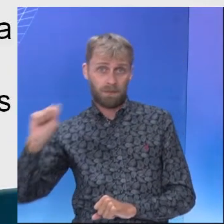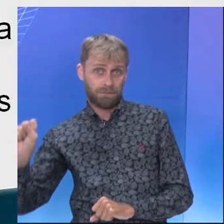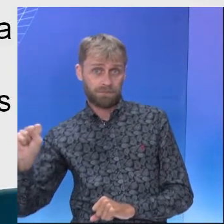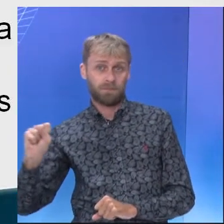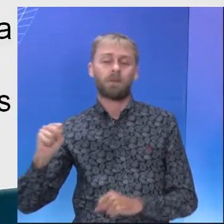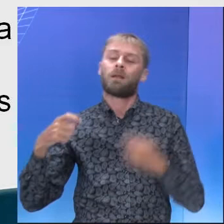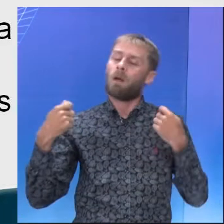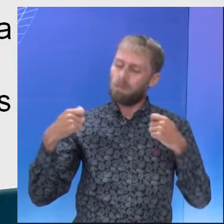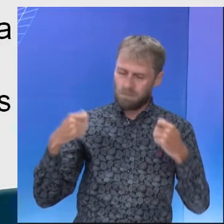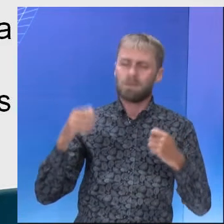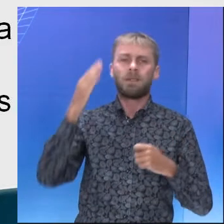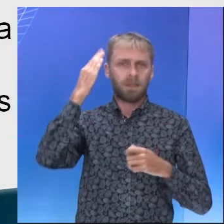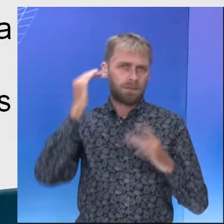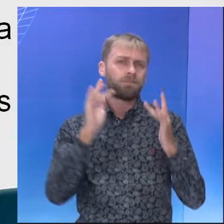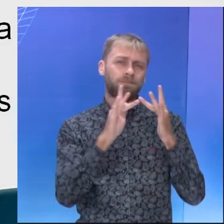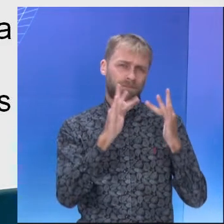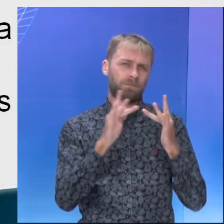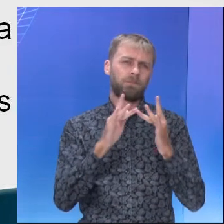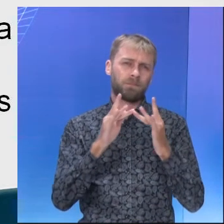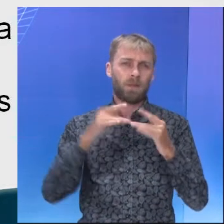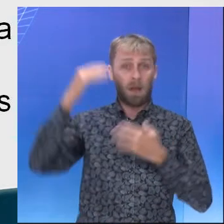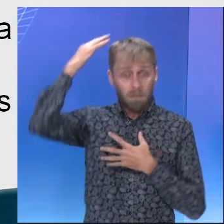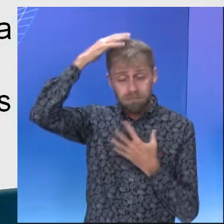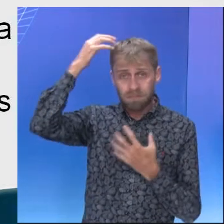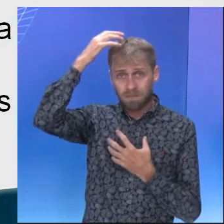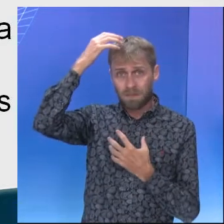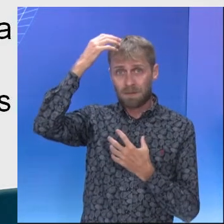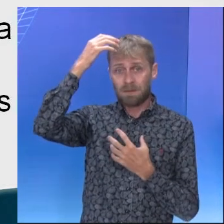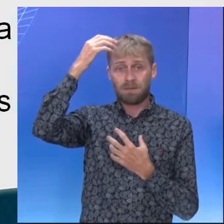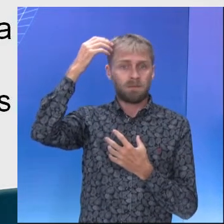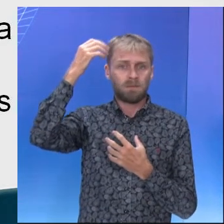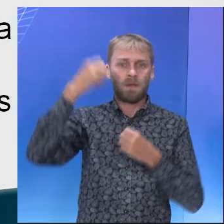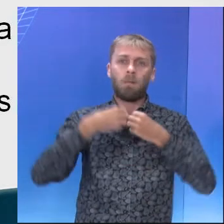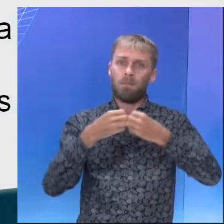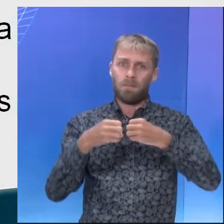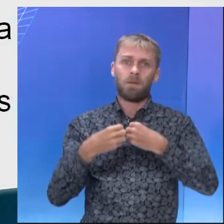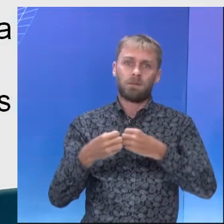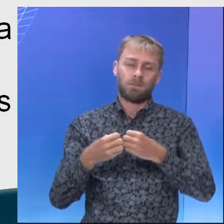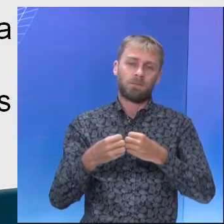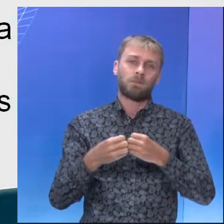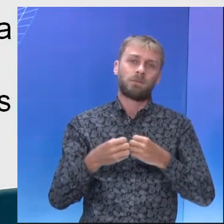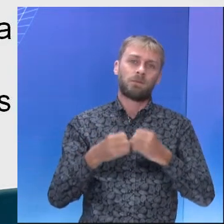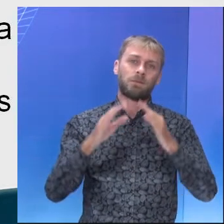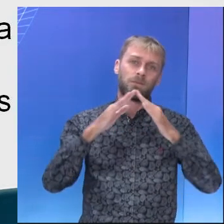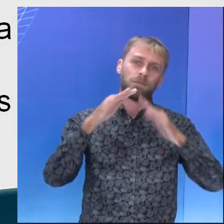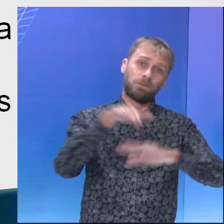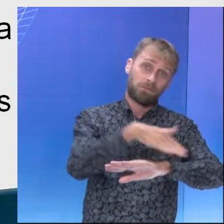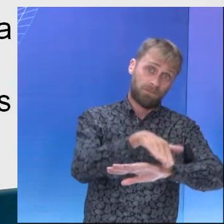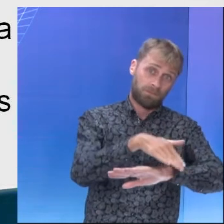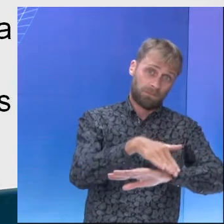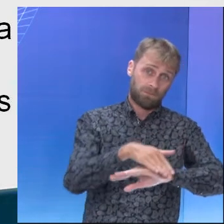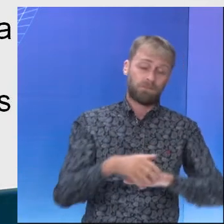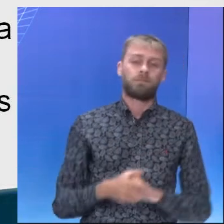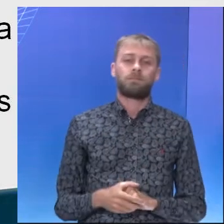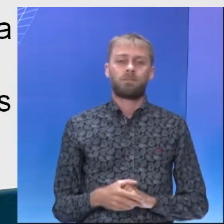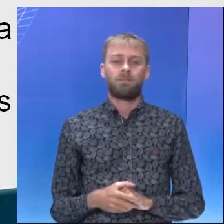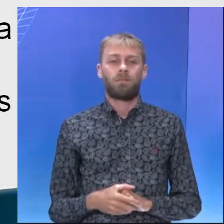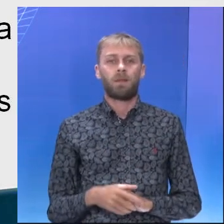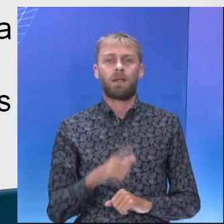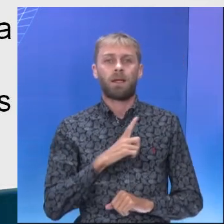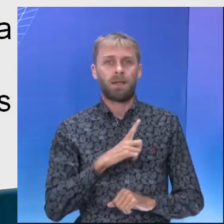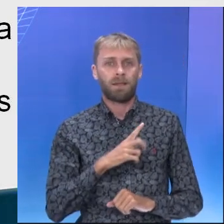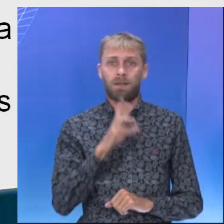eu tenho que saber essa relação de shower, de bus e de homeless no texto. Temos, então, as